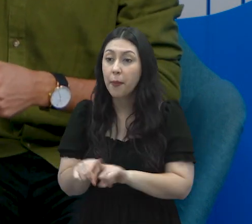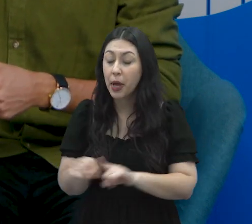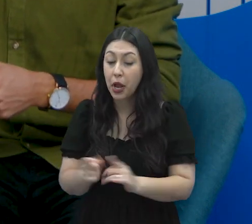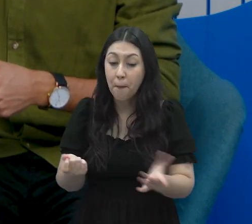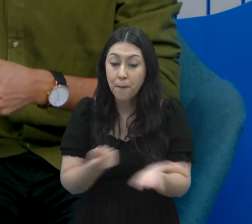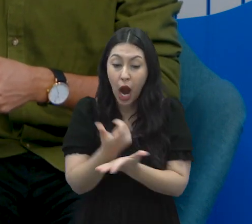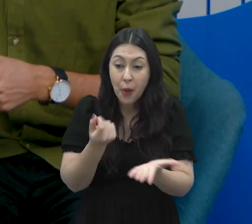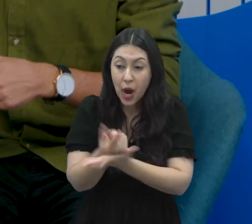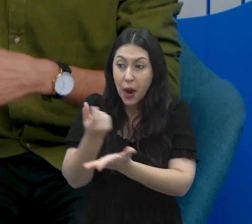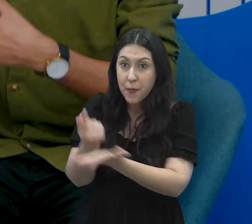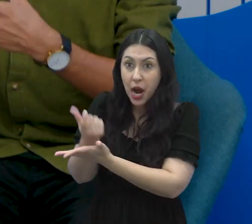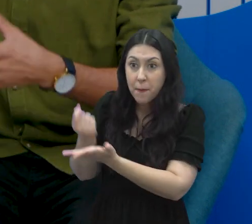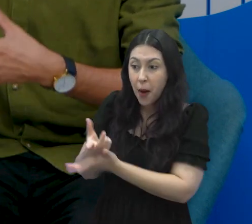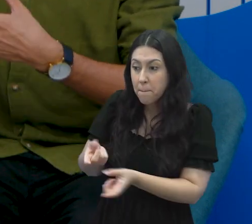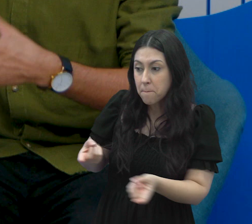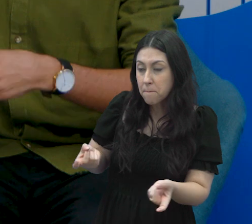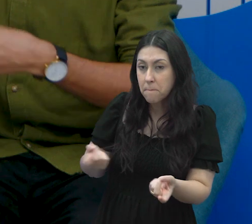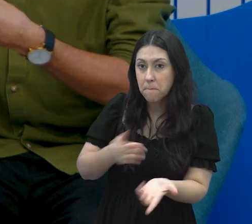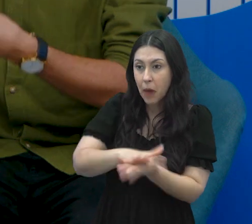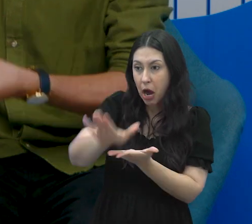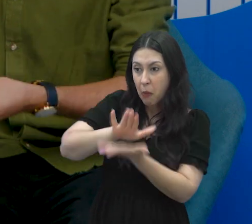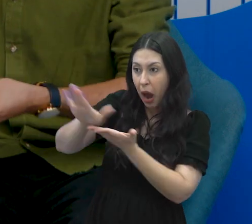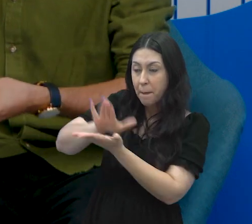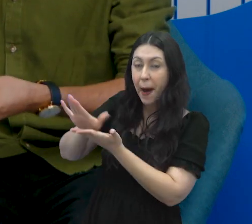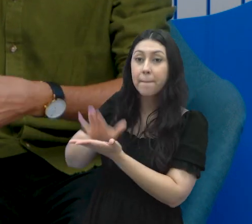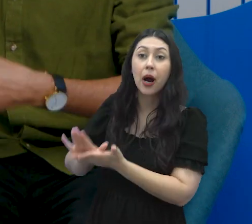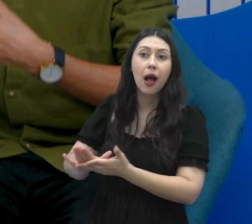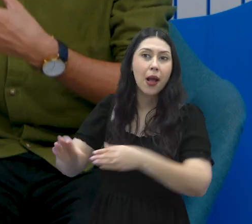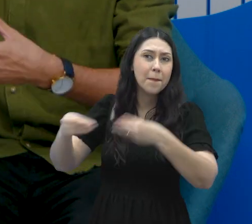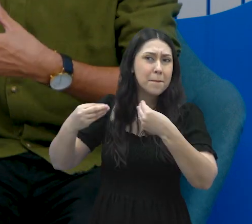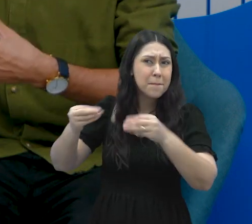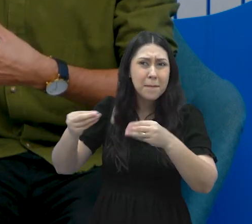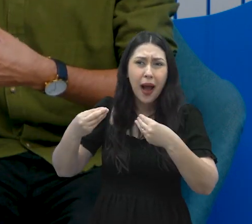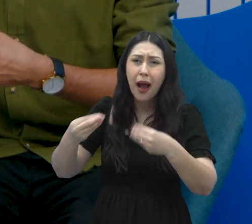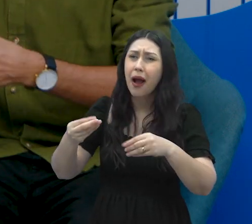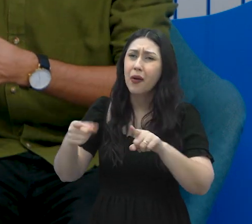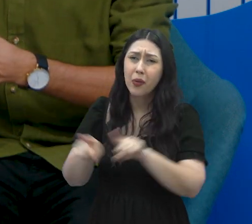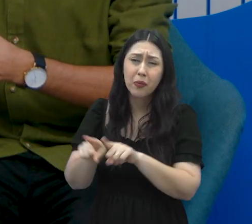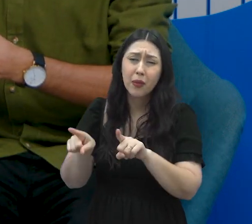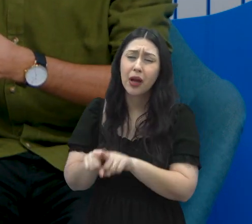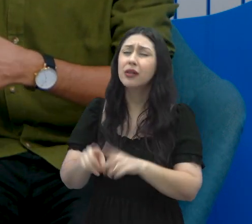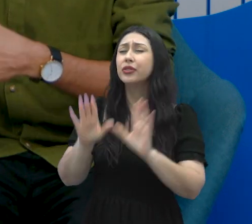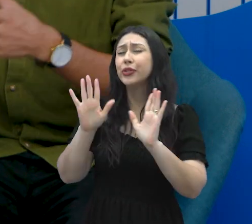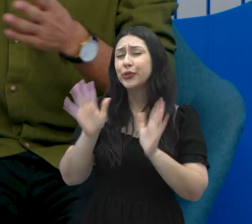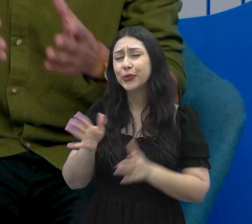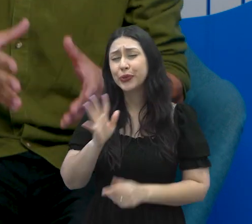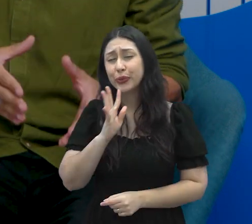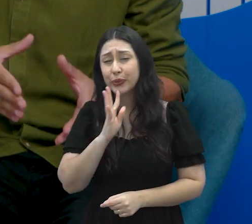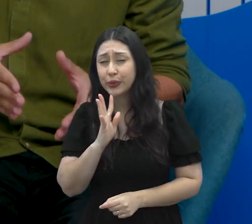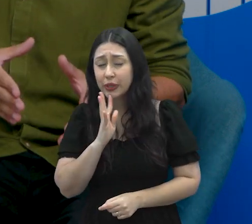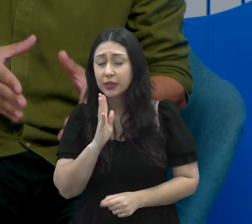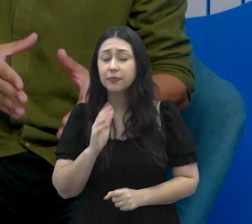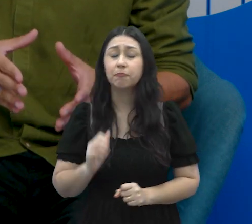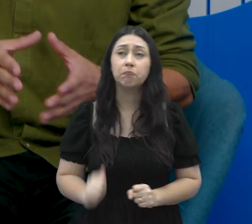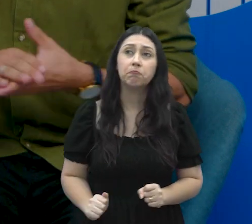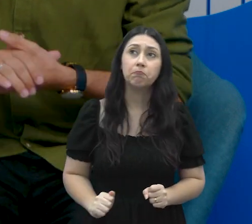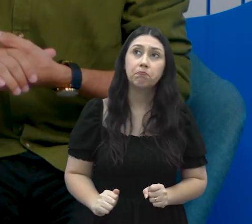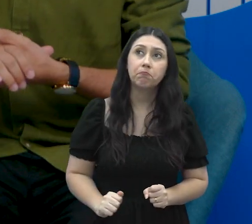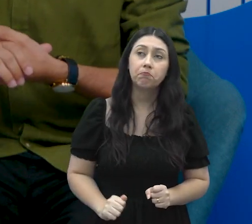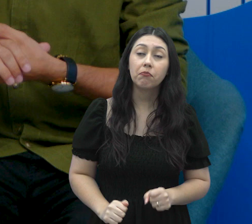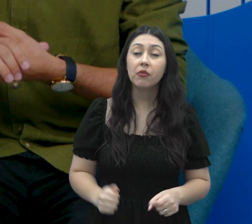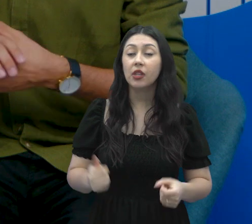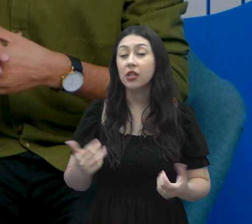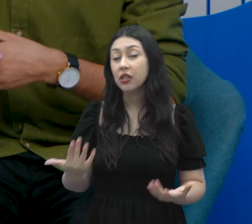em excesso. Nisso a gente pode até falar do plástico, enfim, todas aquelas questões que a gente já está vendo aqui no programa,